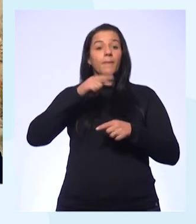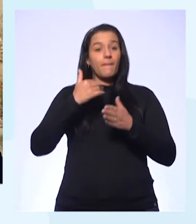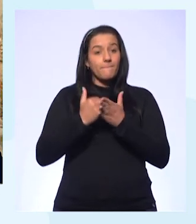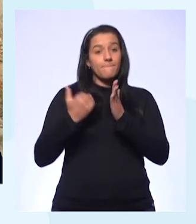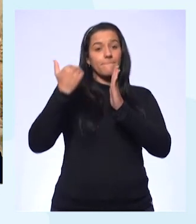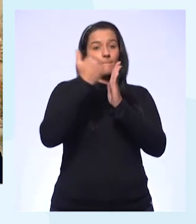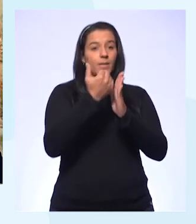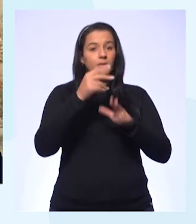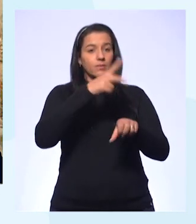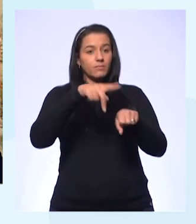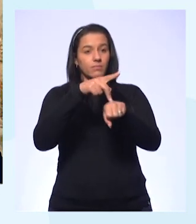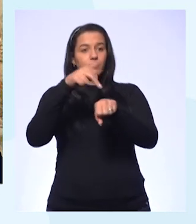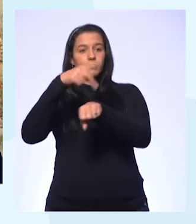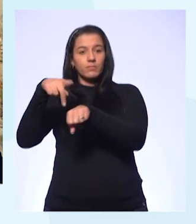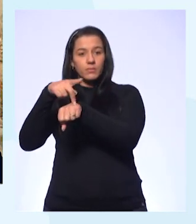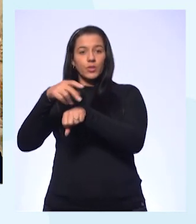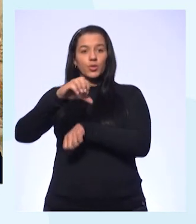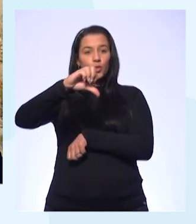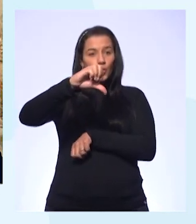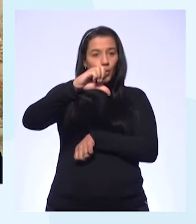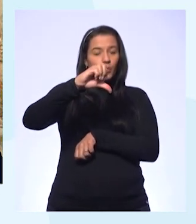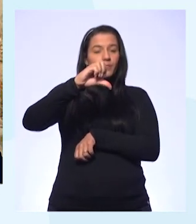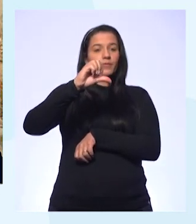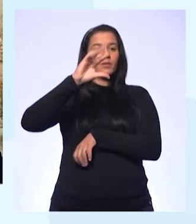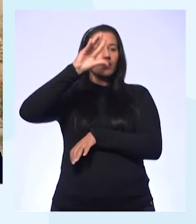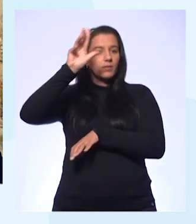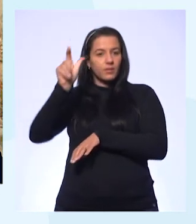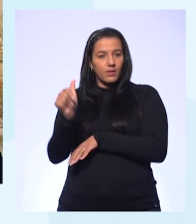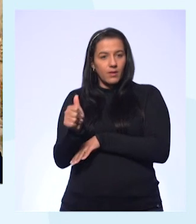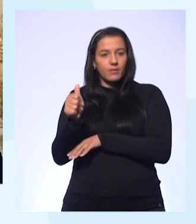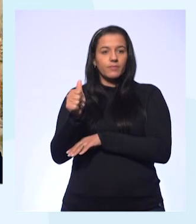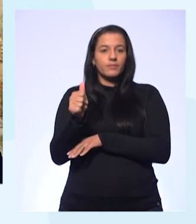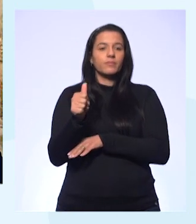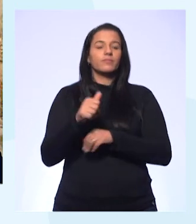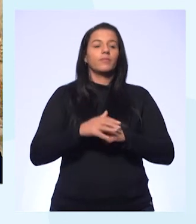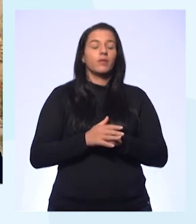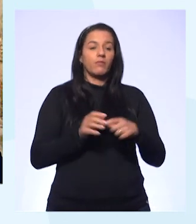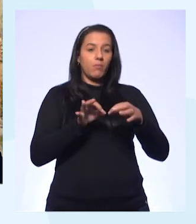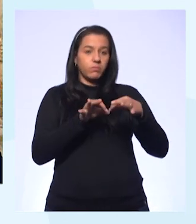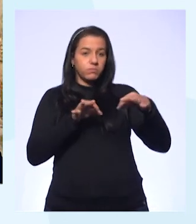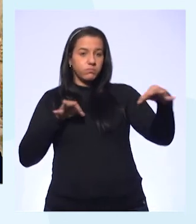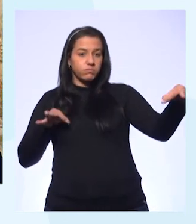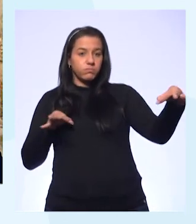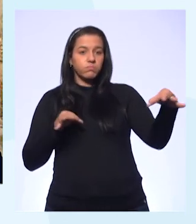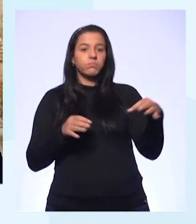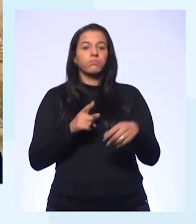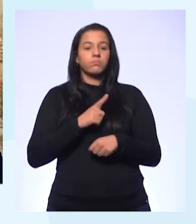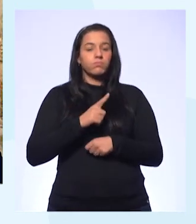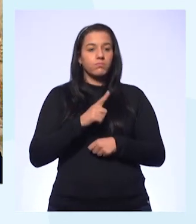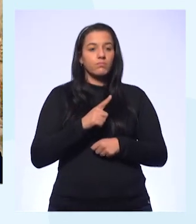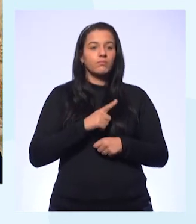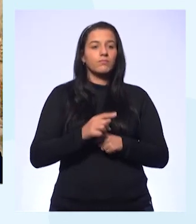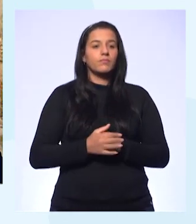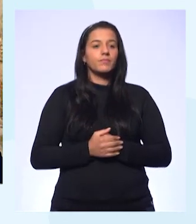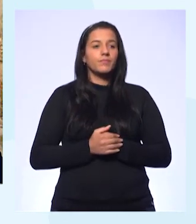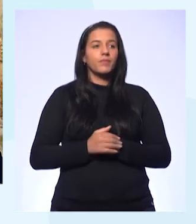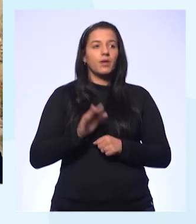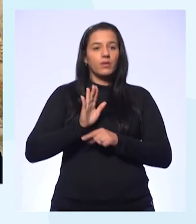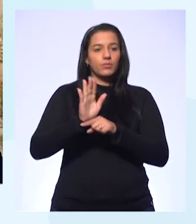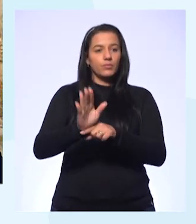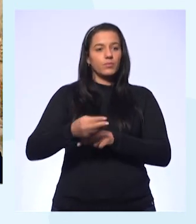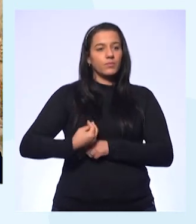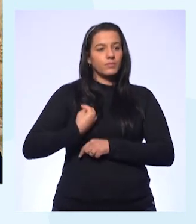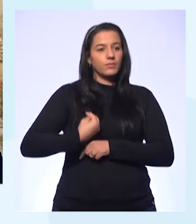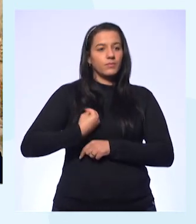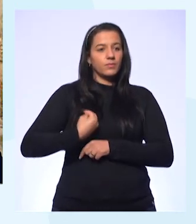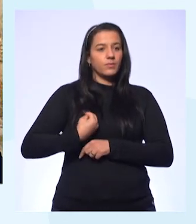África, então para ver a importância. Né? Então, além de ele ser, né, esplendoroso na questão de sobrevivência, também serve também